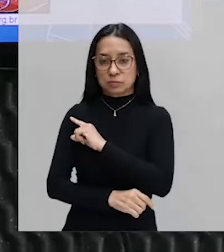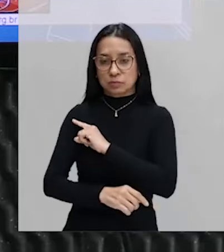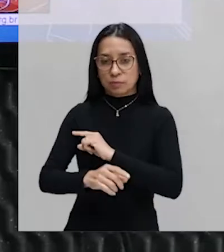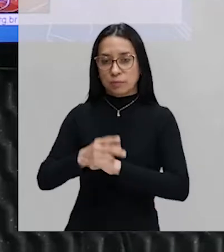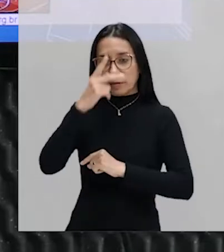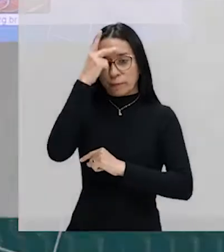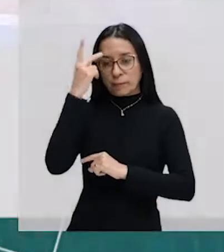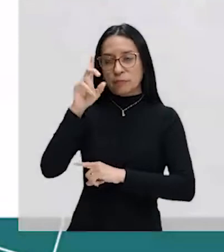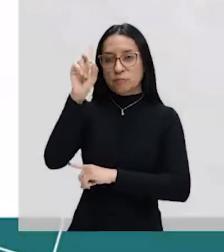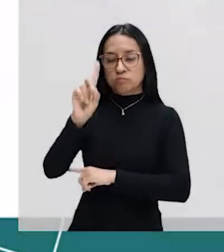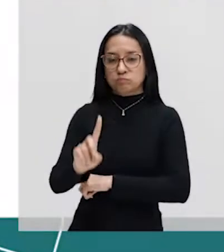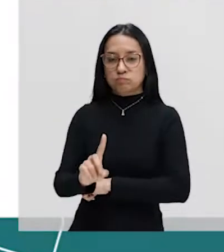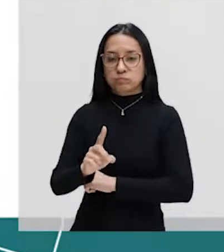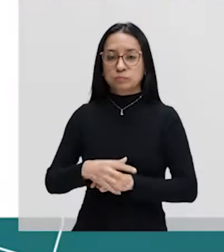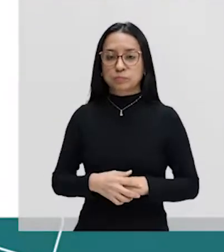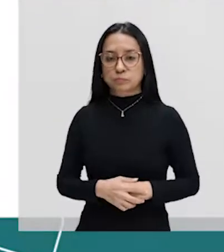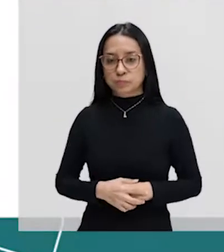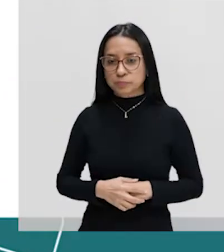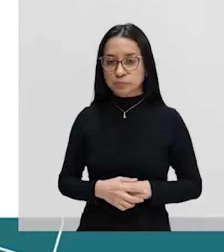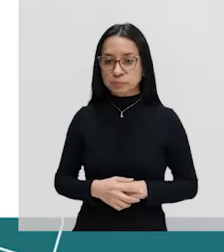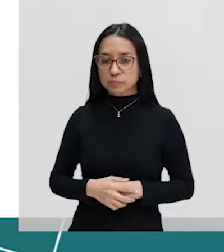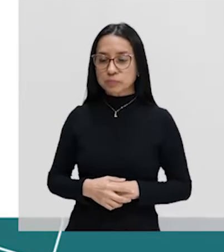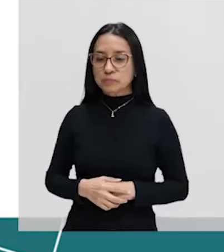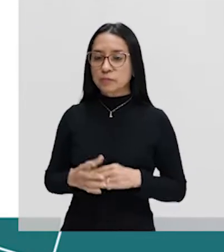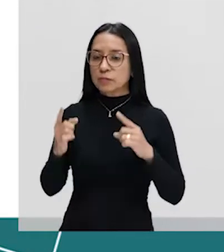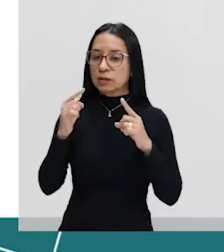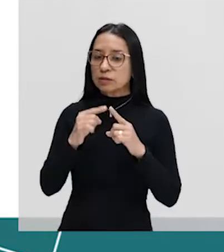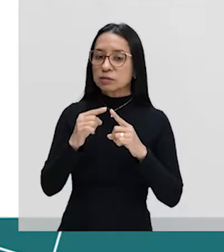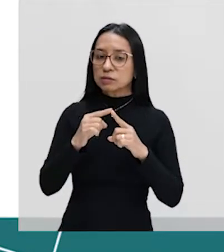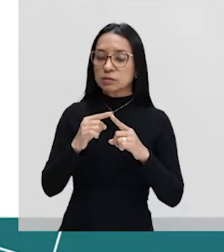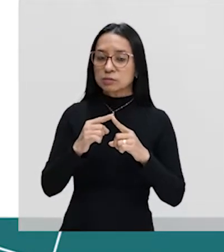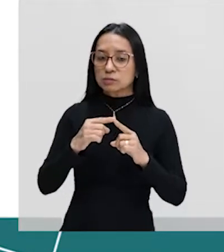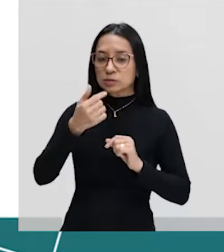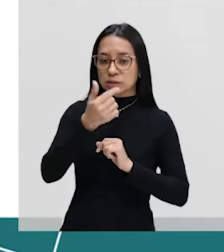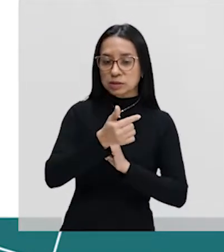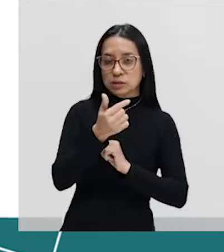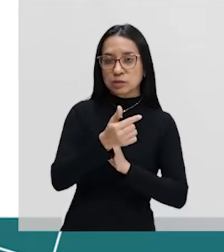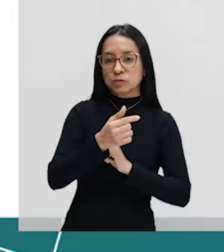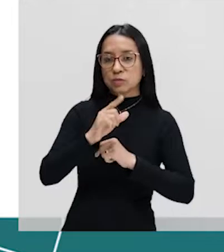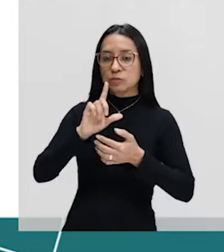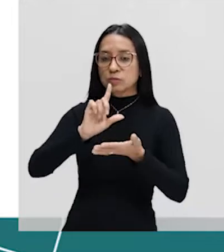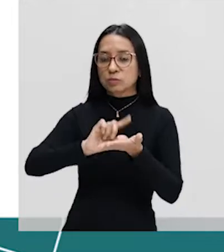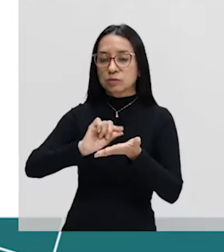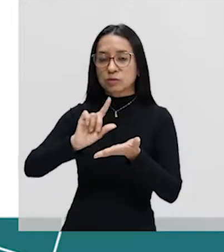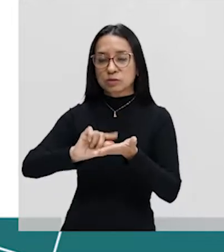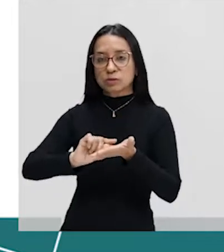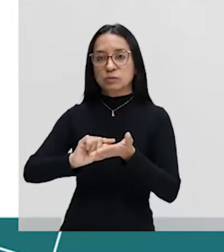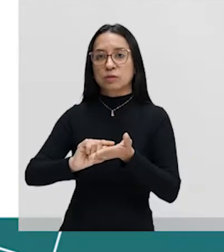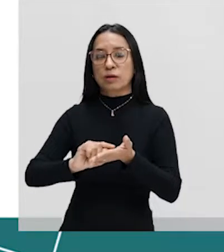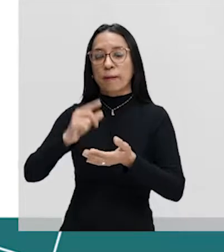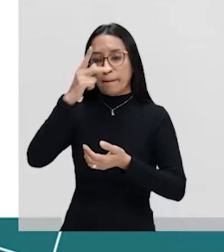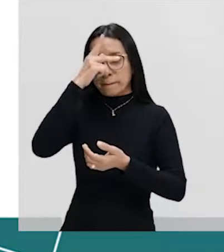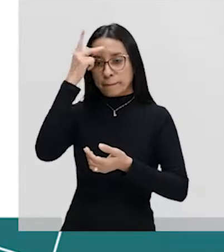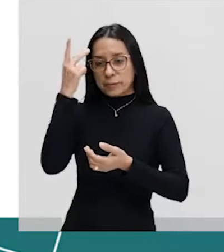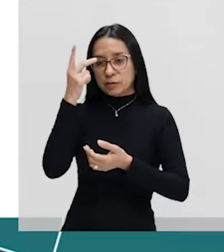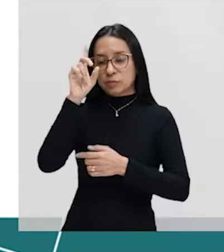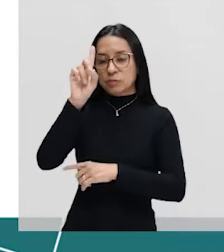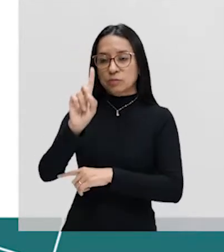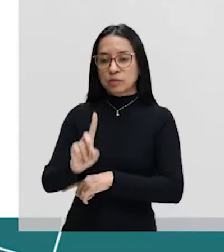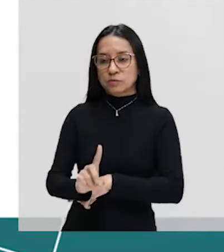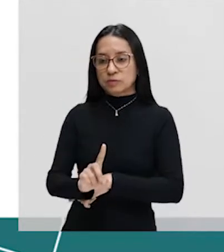com deficiência. Segundo o artigo, considera-se pessoa com deficiência aquela que